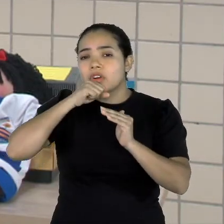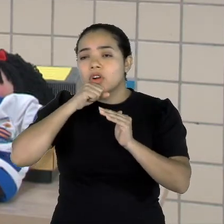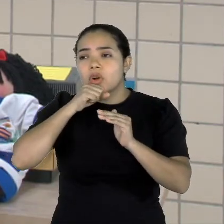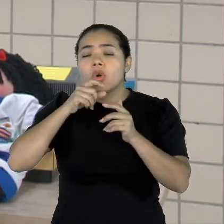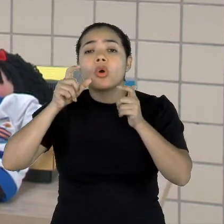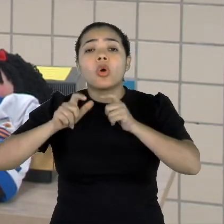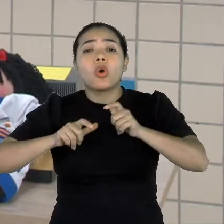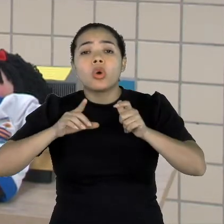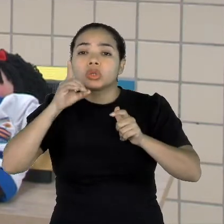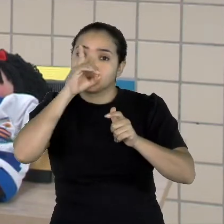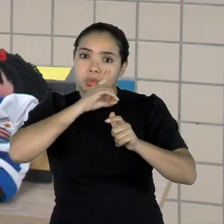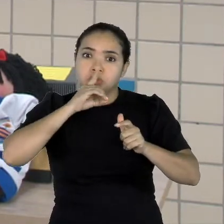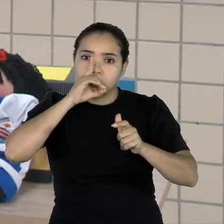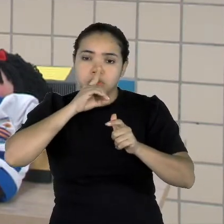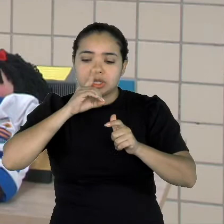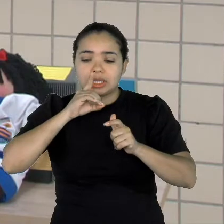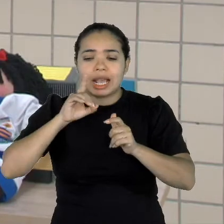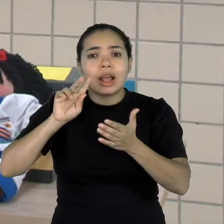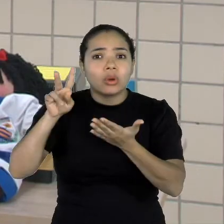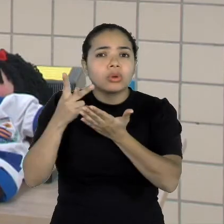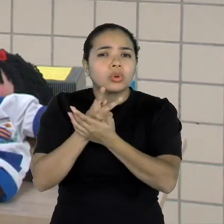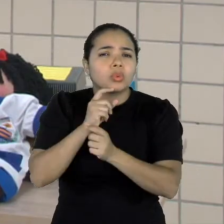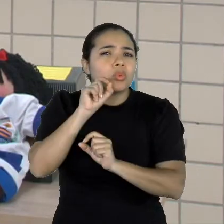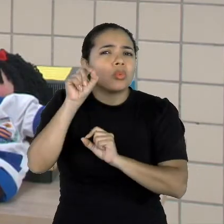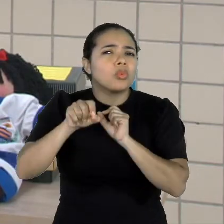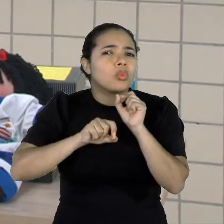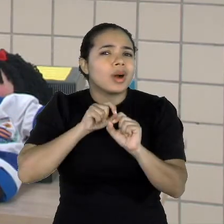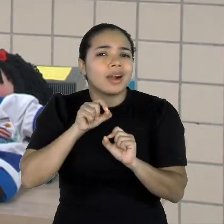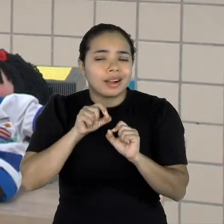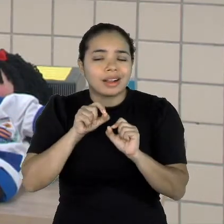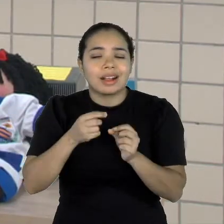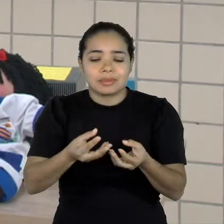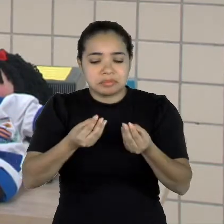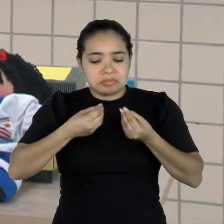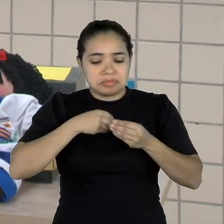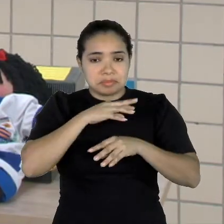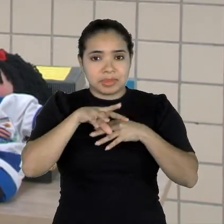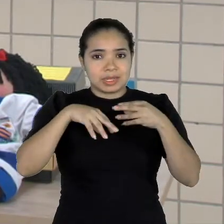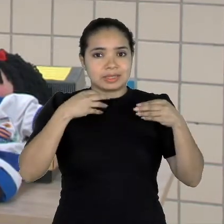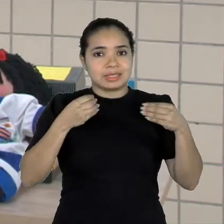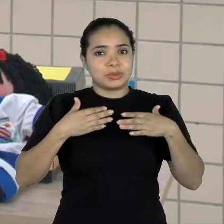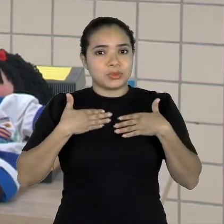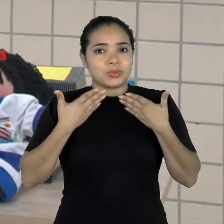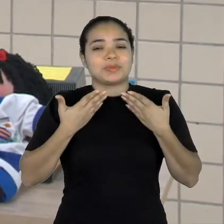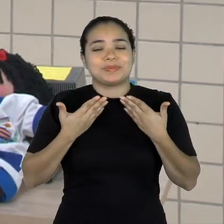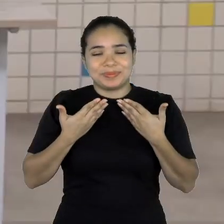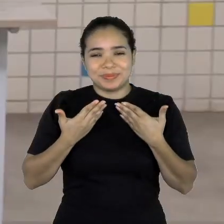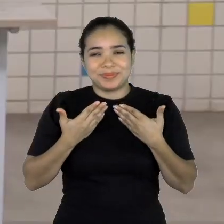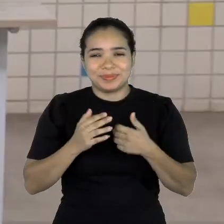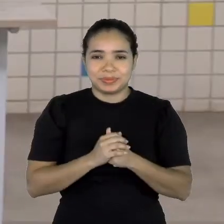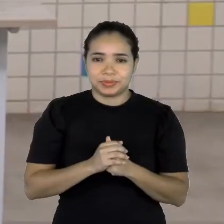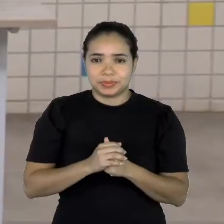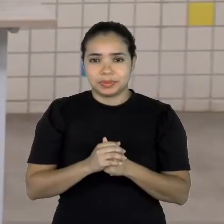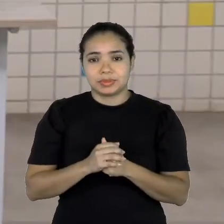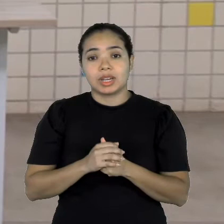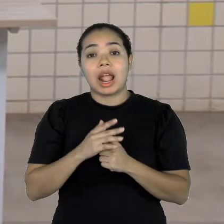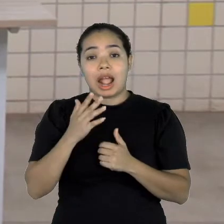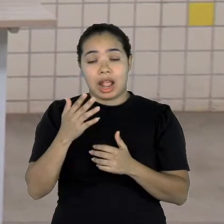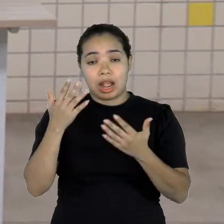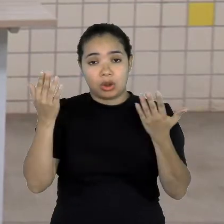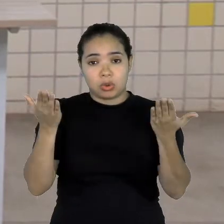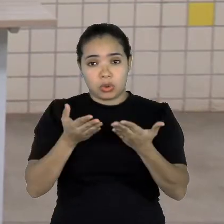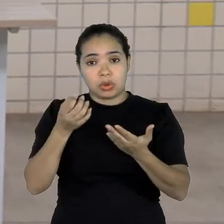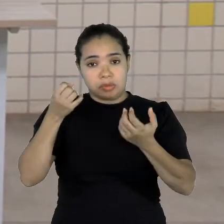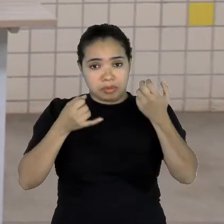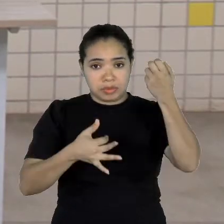aconteceu? Ganhou um presente surpresa, certo? Mas agora nós vamos a um outro relato. E esse relato foi